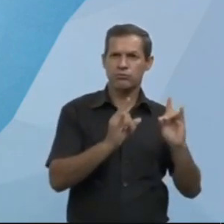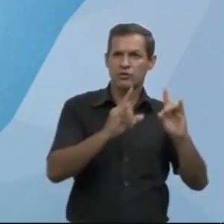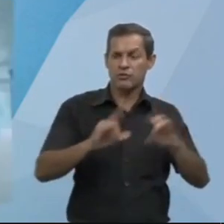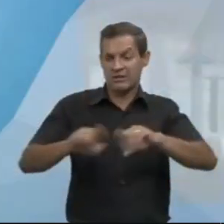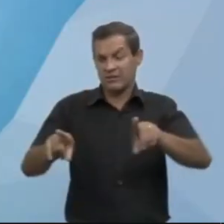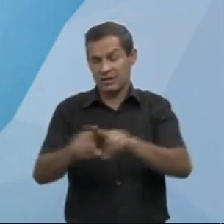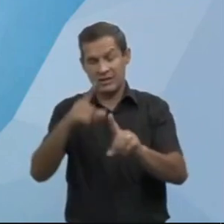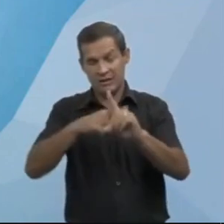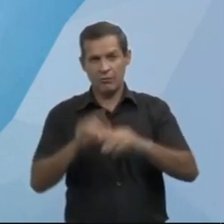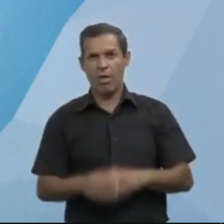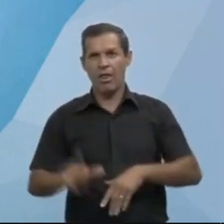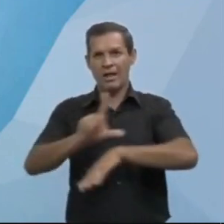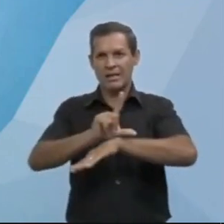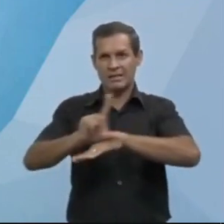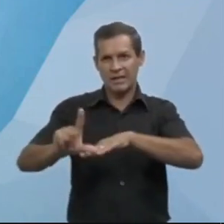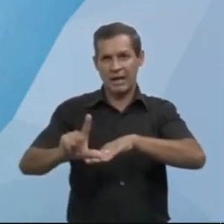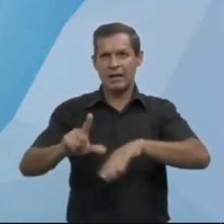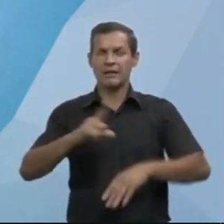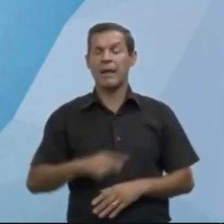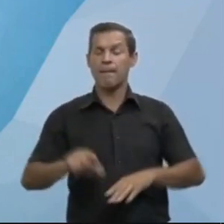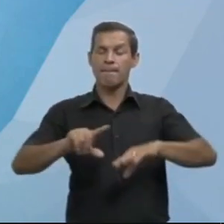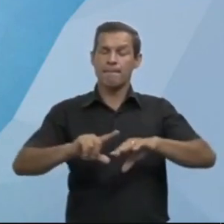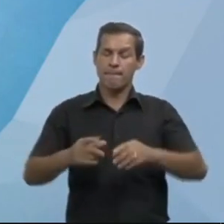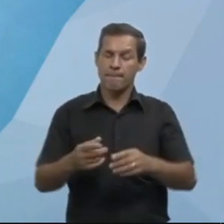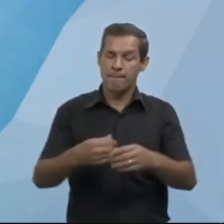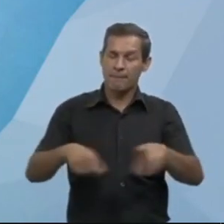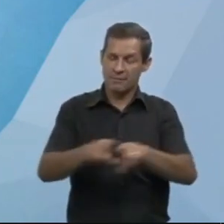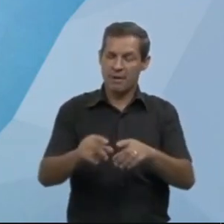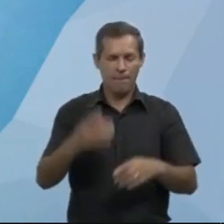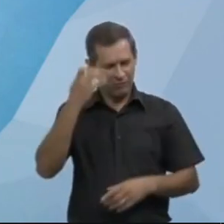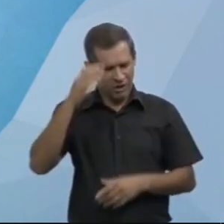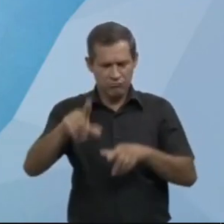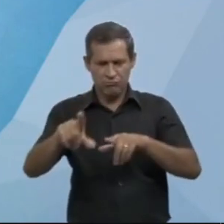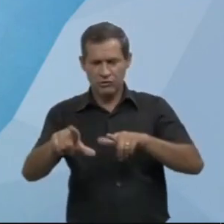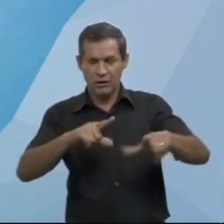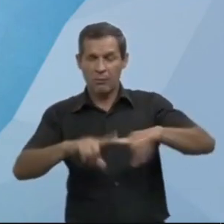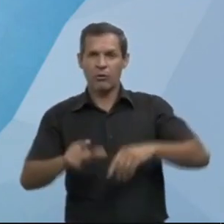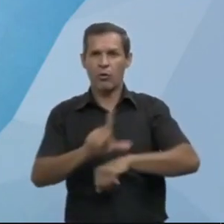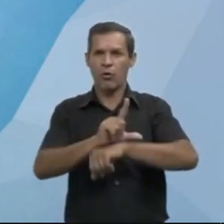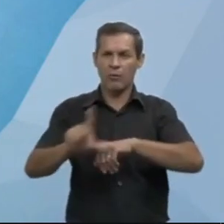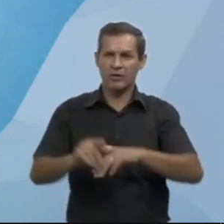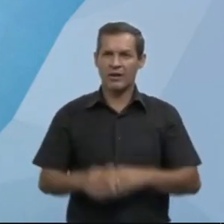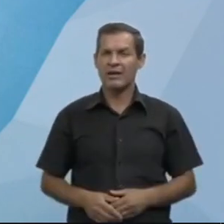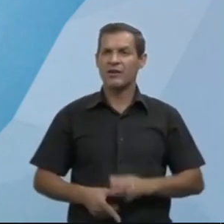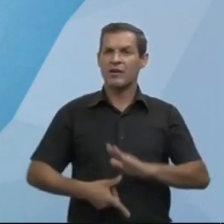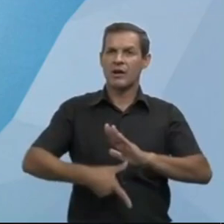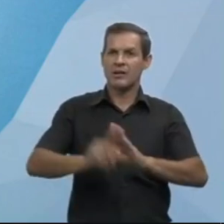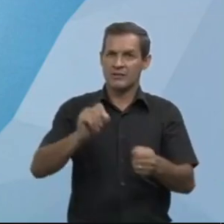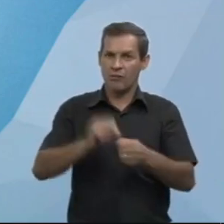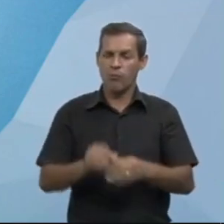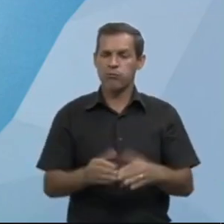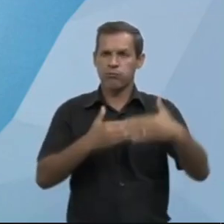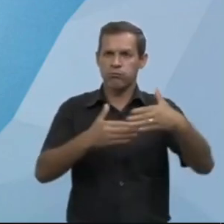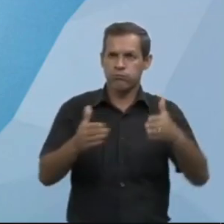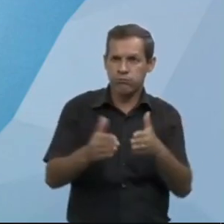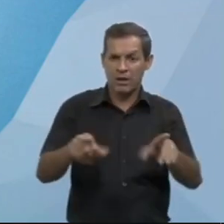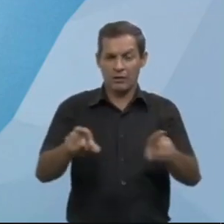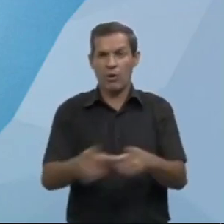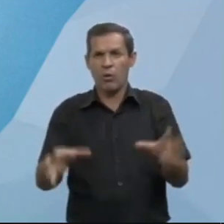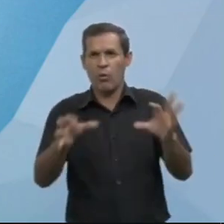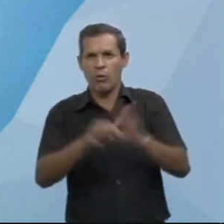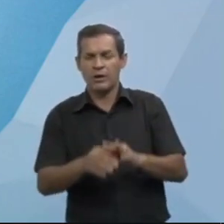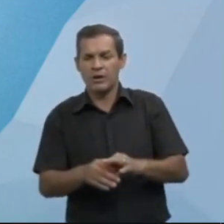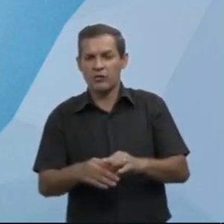existem diversos tipos de lajes. Algumas são mais econômicas e de fácil execução, como as lajes pré-fabricadas ou pré-moldadas, compostas